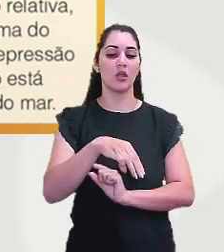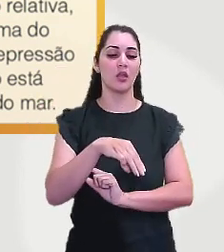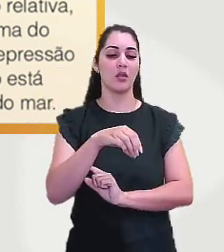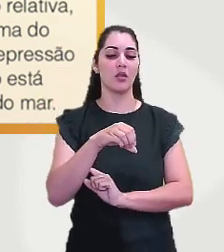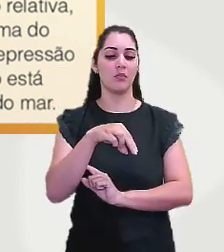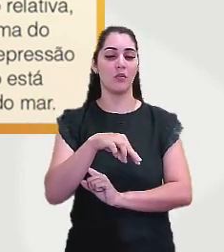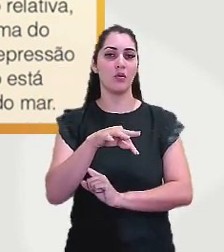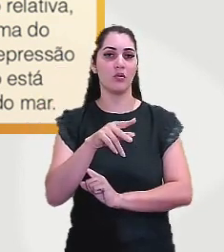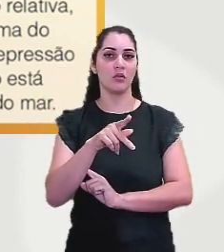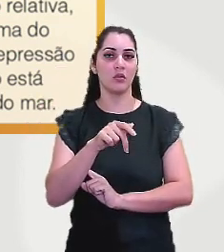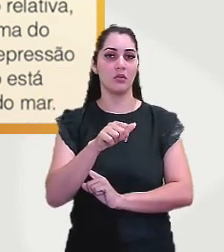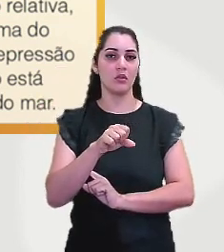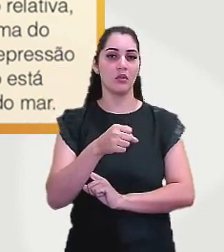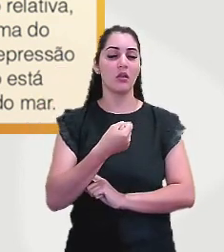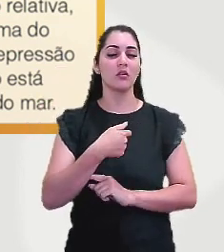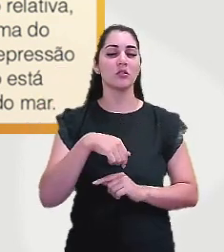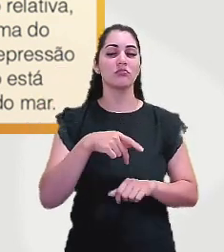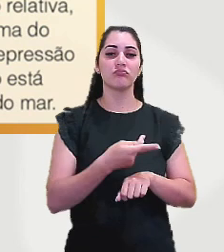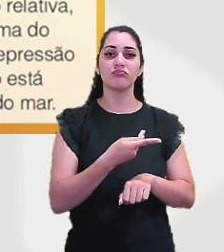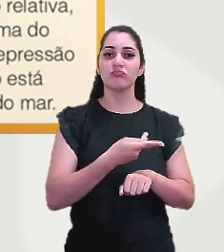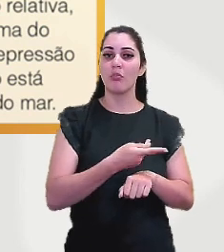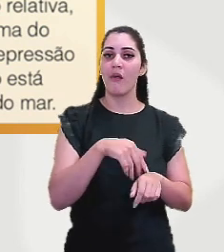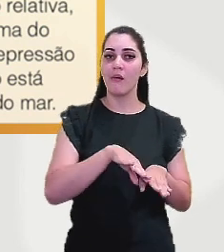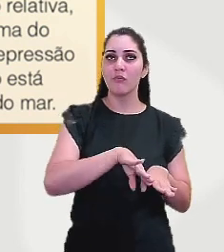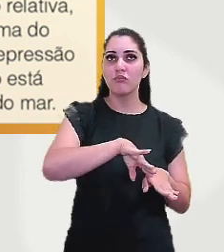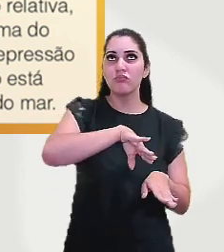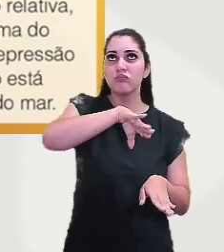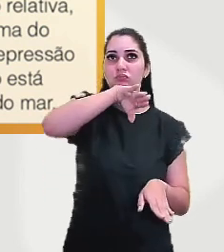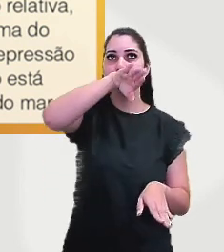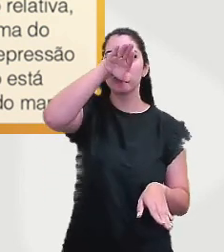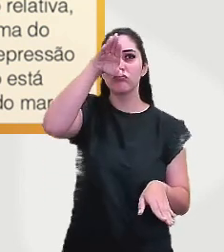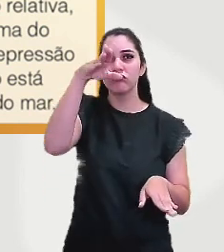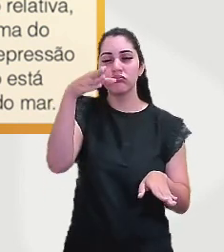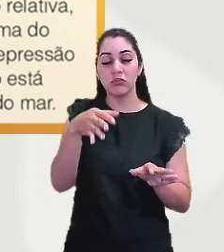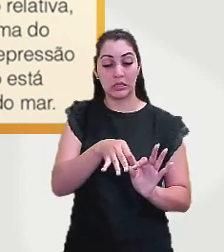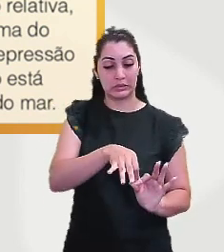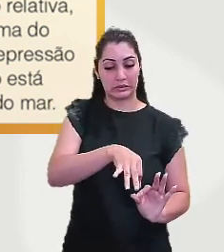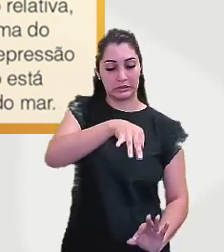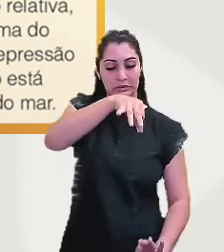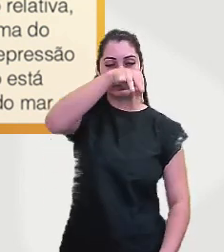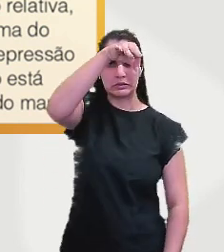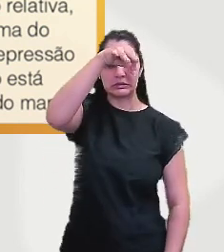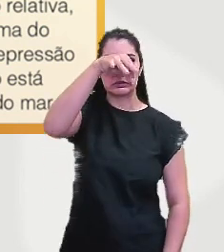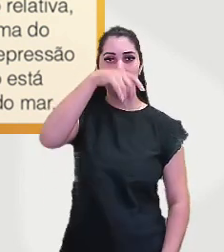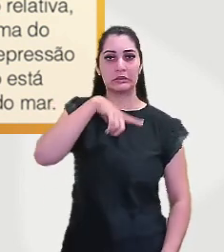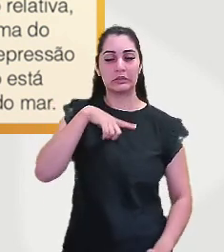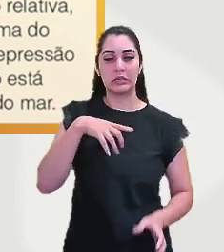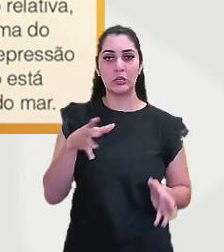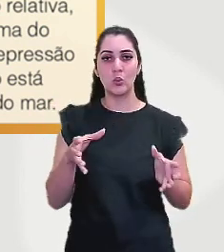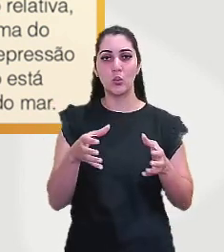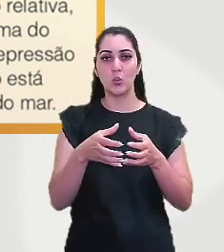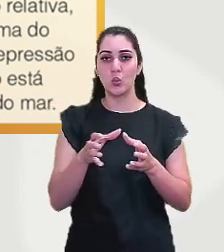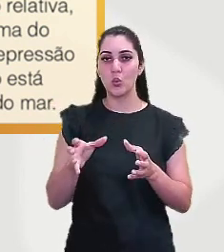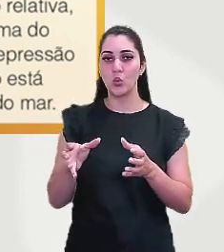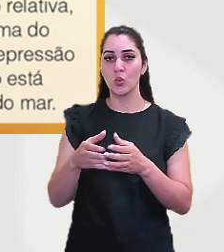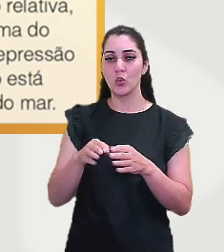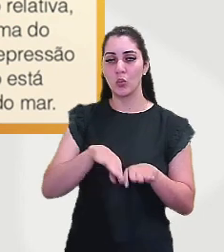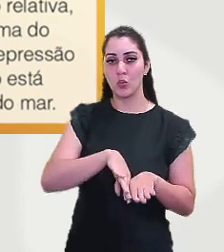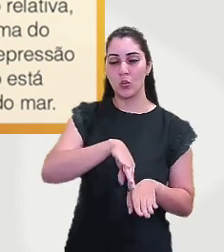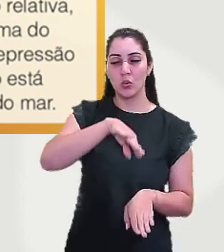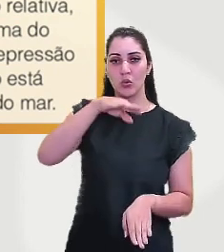mais elevadas na superfície terrestre, com altitudes eminentes, para um conjunto de montanhas dá-se o nome de cadeia